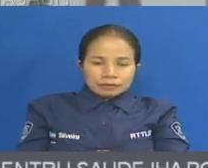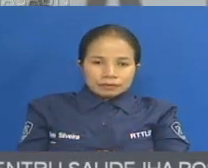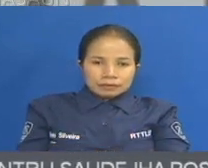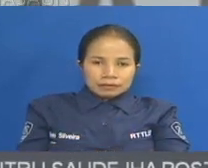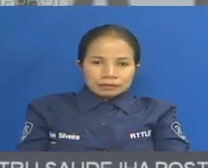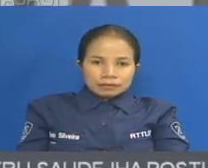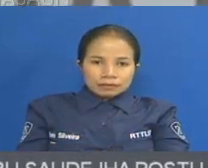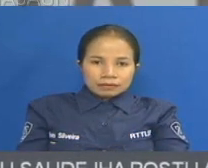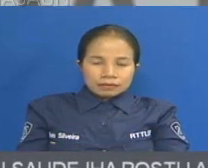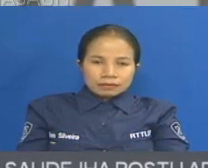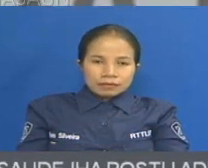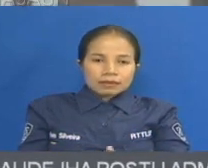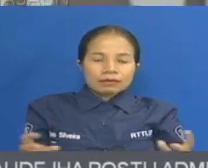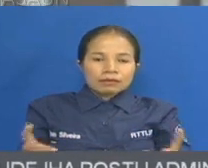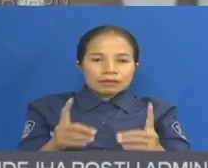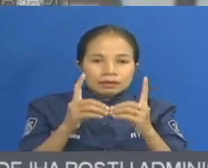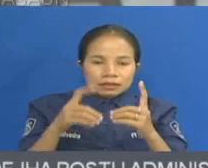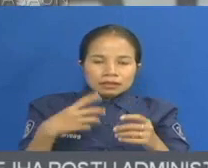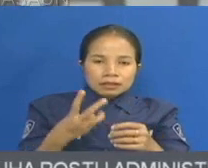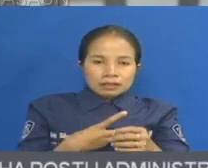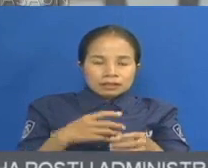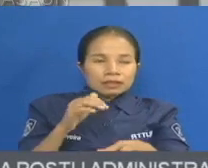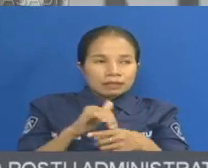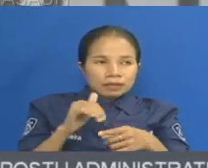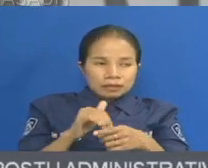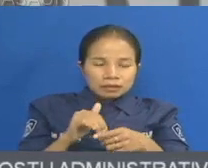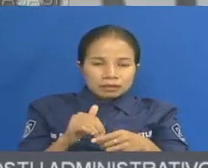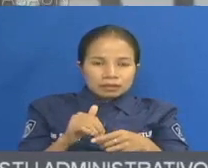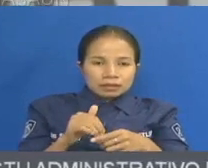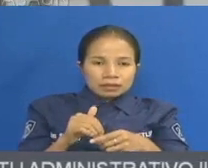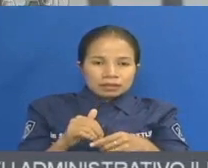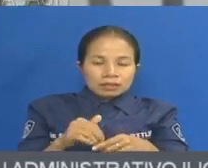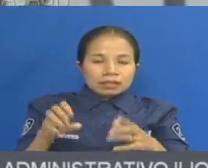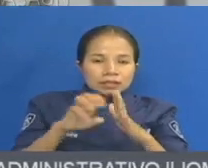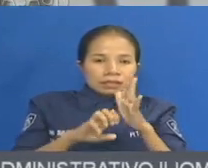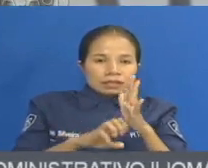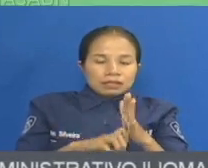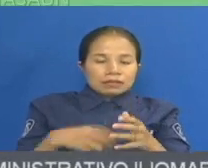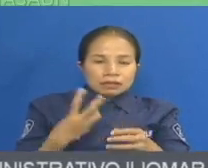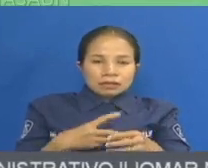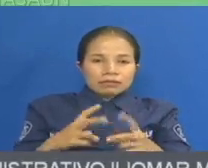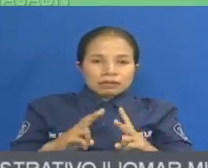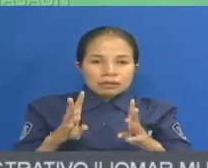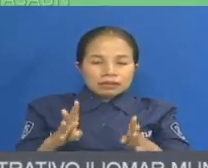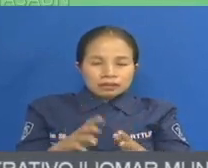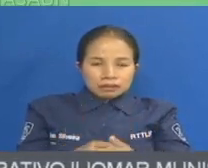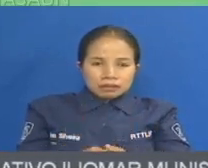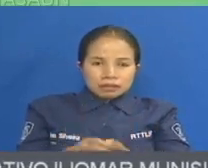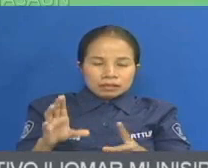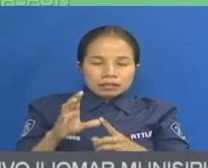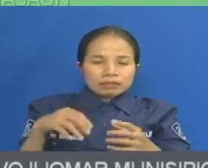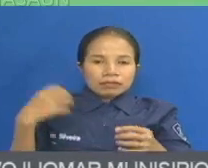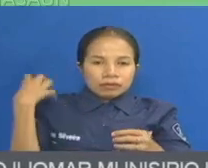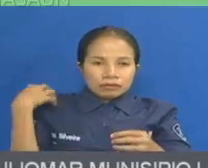terra, acontece. Ita nia práticas humanos, neve maka estraga, ita nia eurishira. Sefe